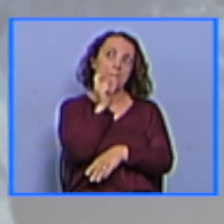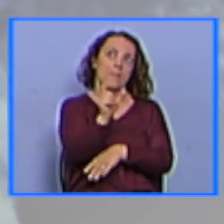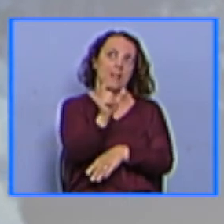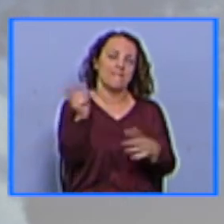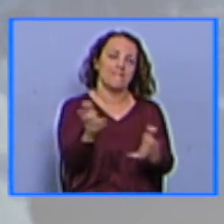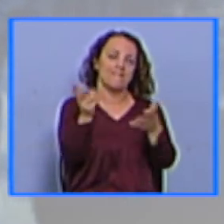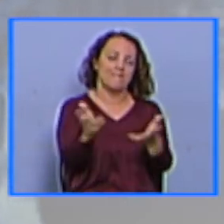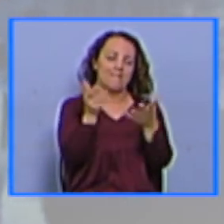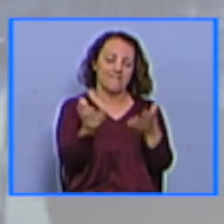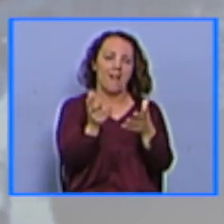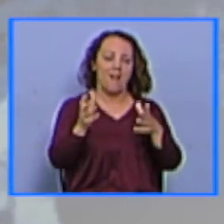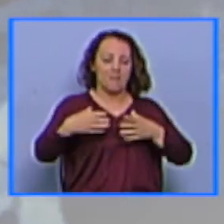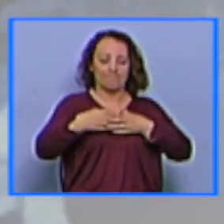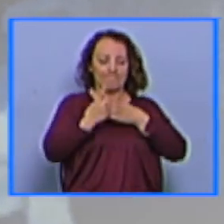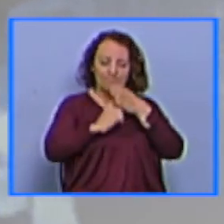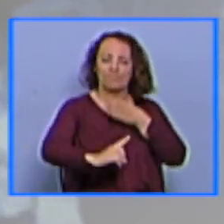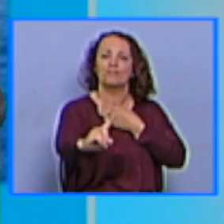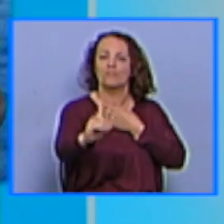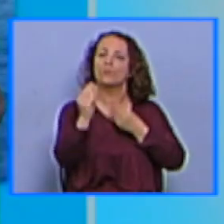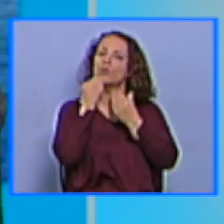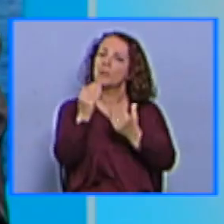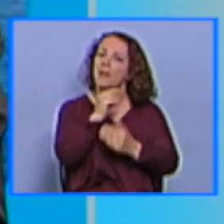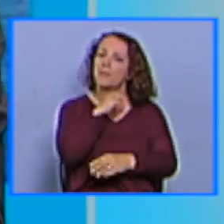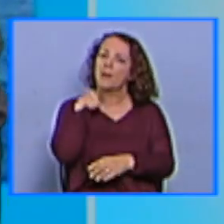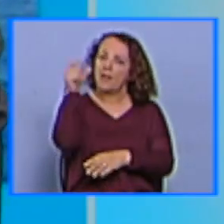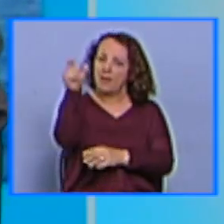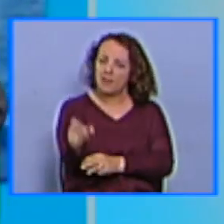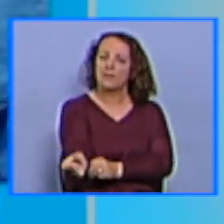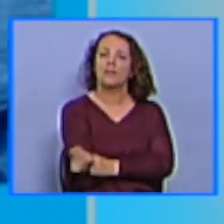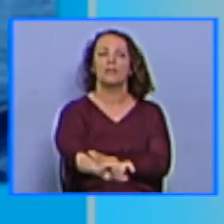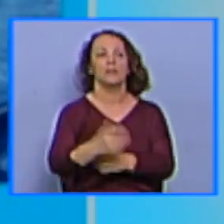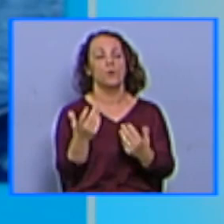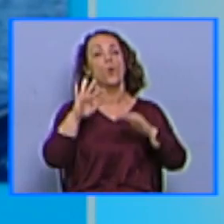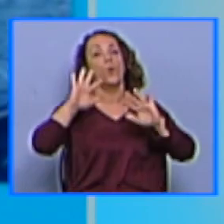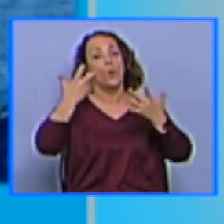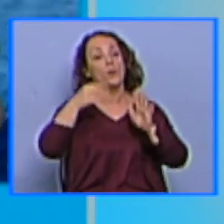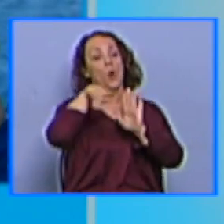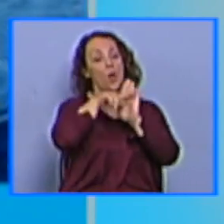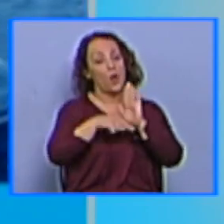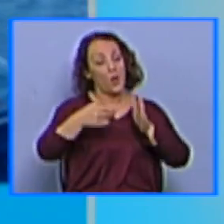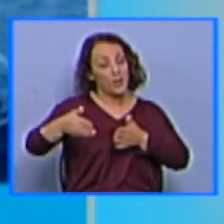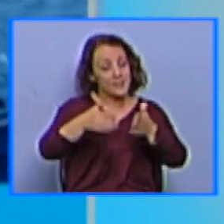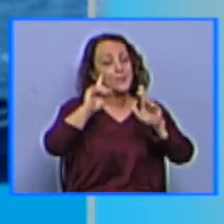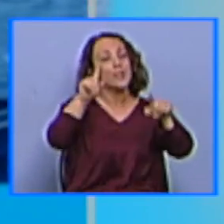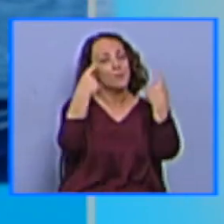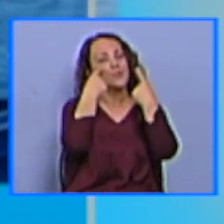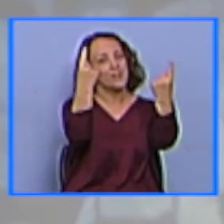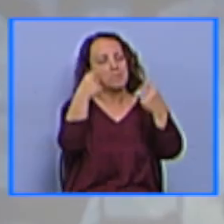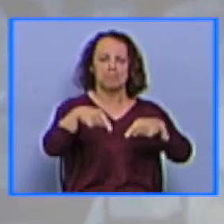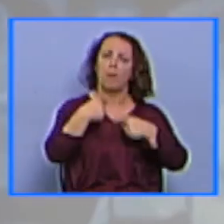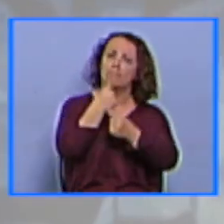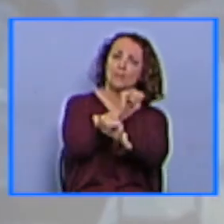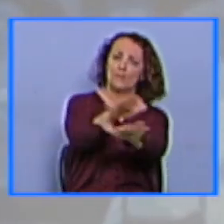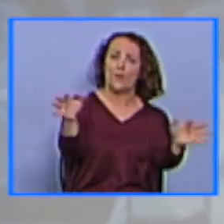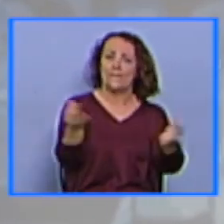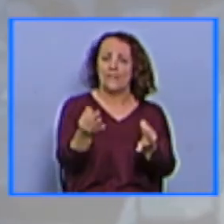é destes dias. Padre Manuel Barbosa, muito obrigado por ter estado aqui no programa Eclésia. Quando saírem as orientações, veremos. Cá estaremos também para as divulgar, porque de facto